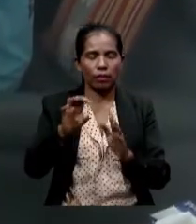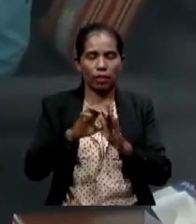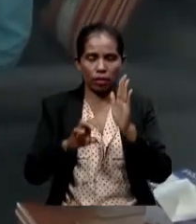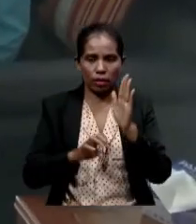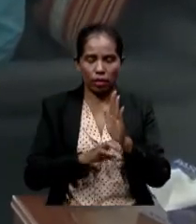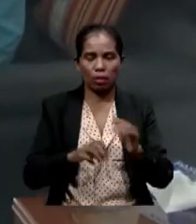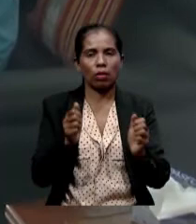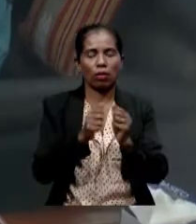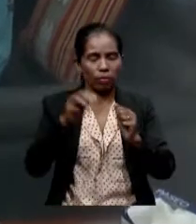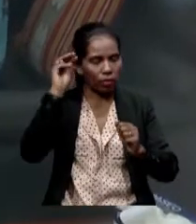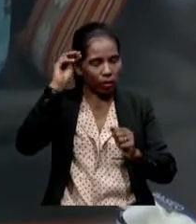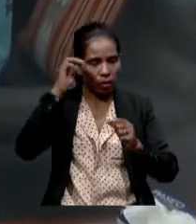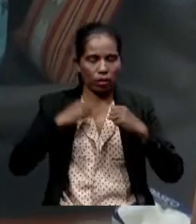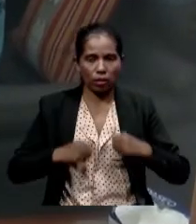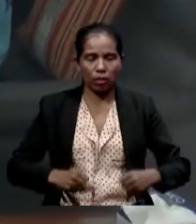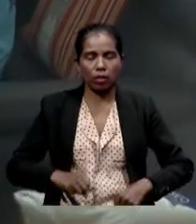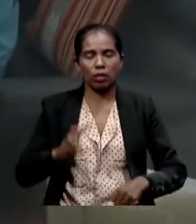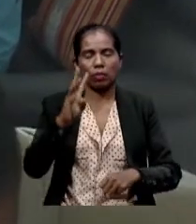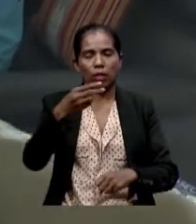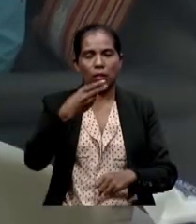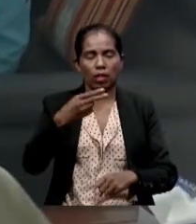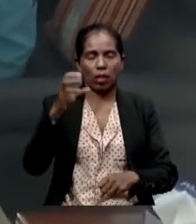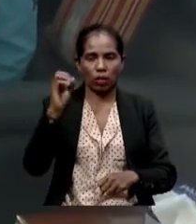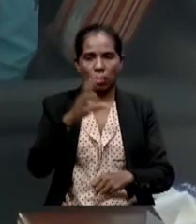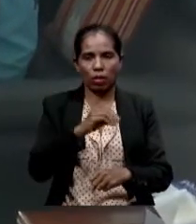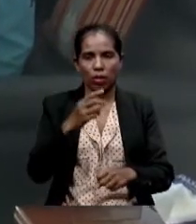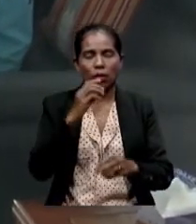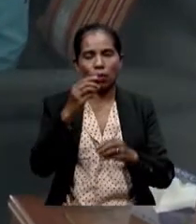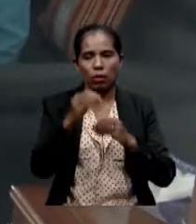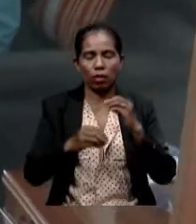ao Ministério da Saúde no WHO atu halo campanha com